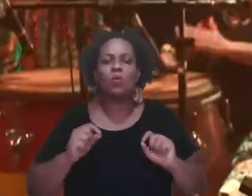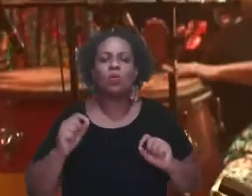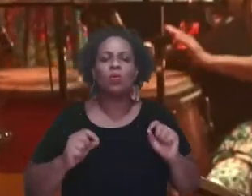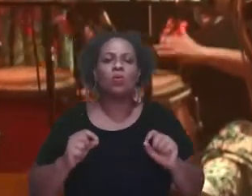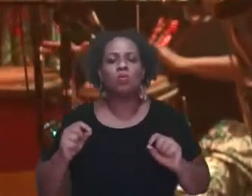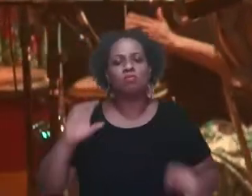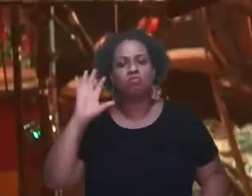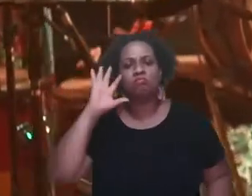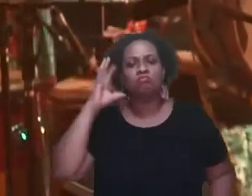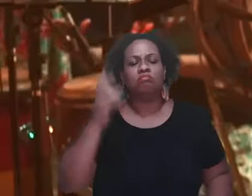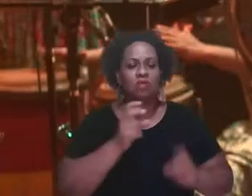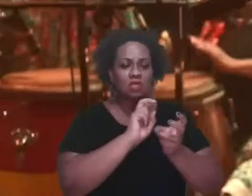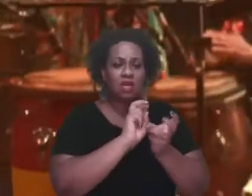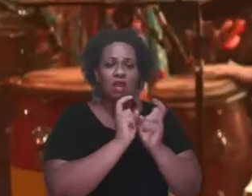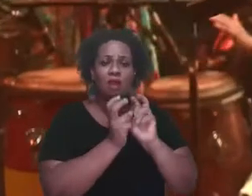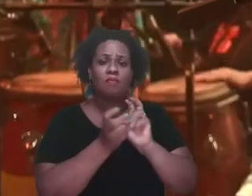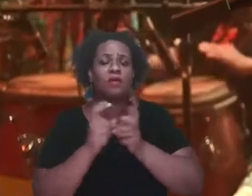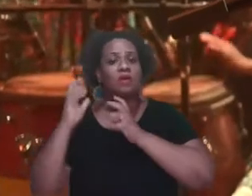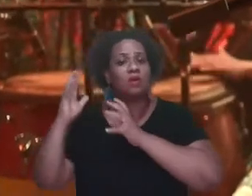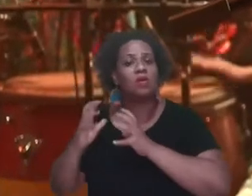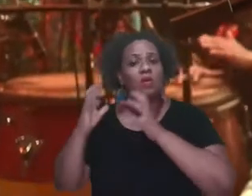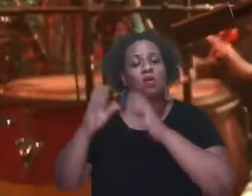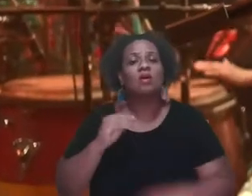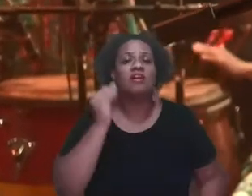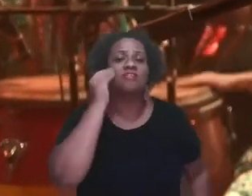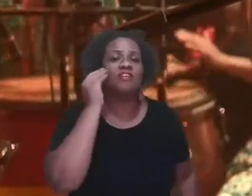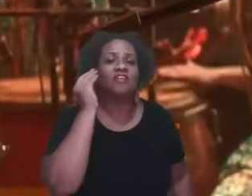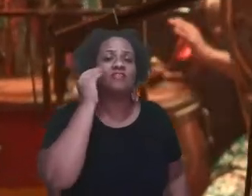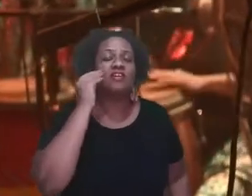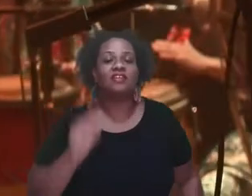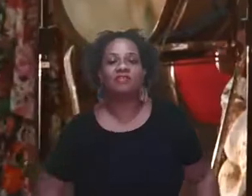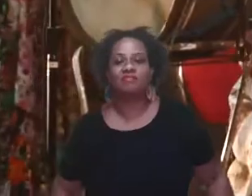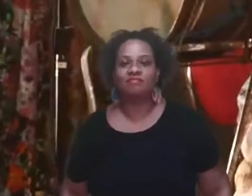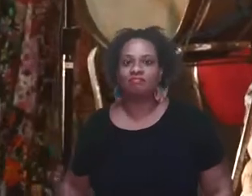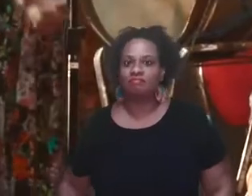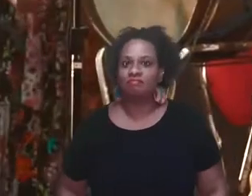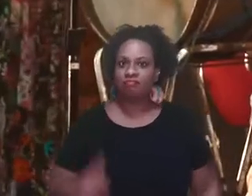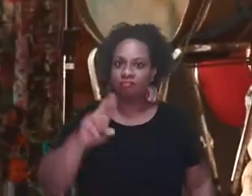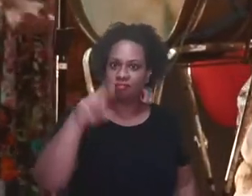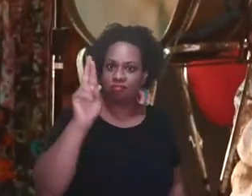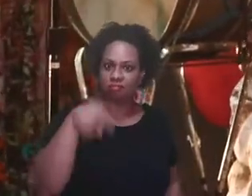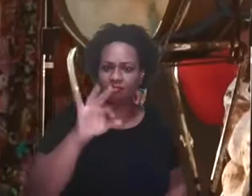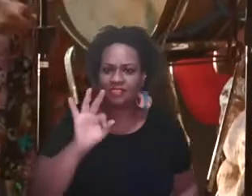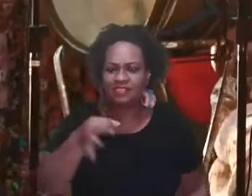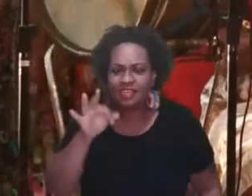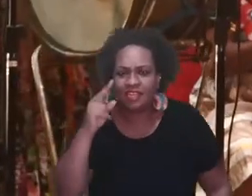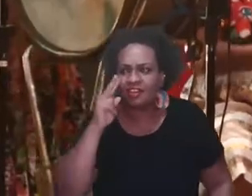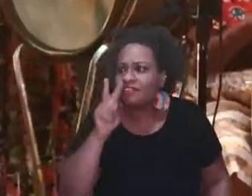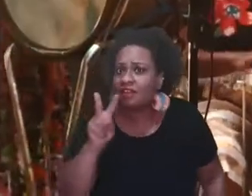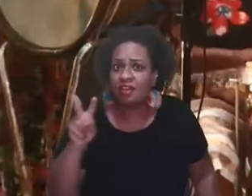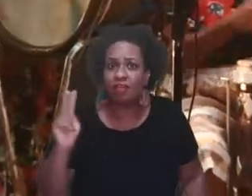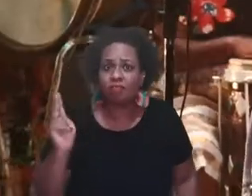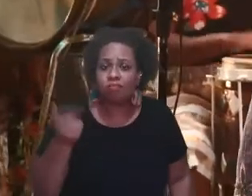medo a capoeira Google saber vida mas não é que deu então vejam